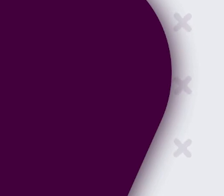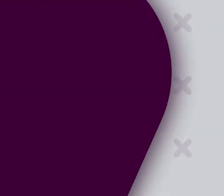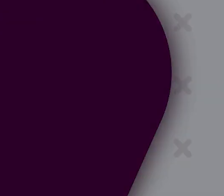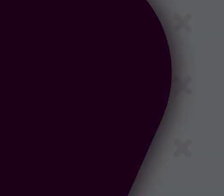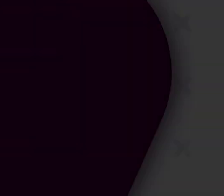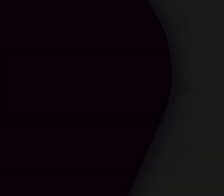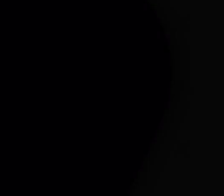abençoe